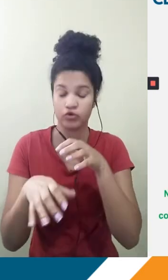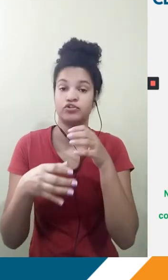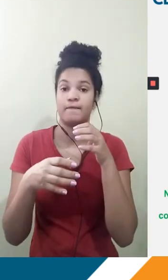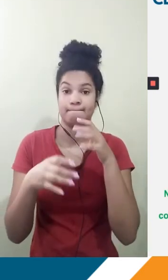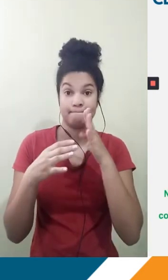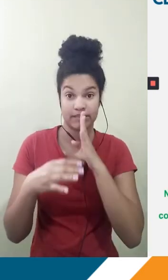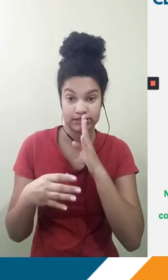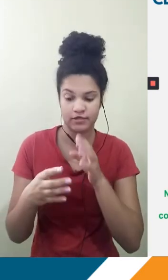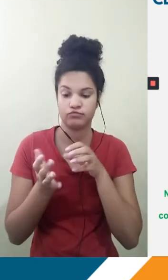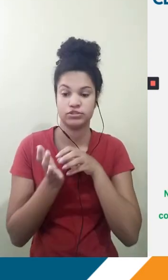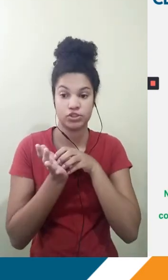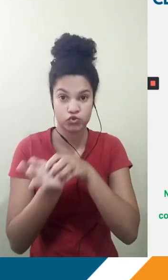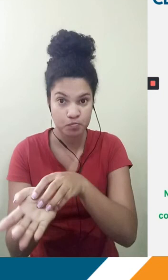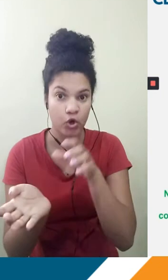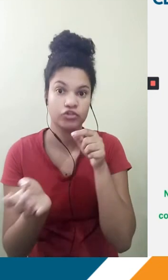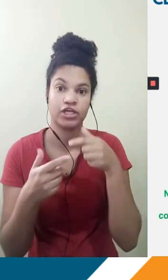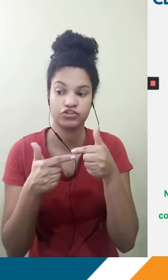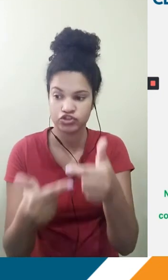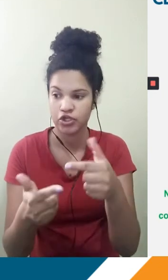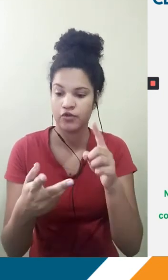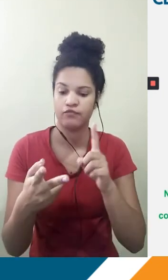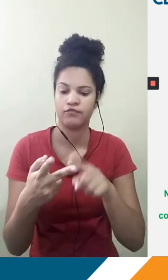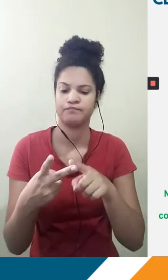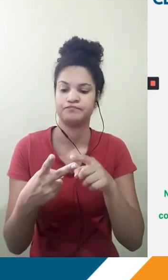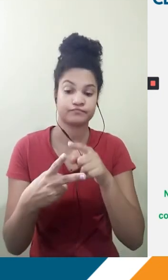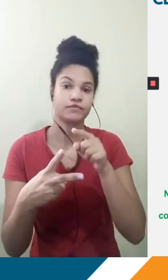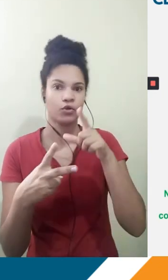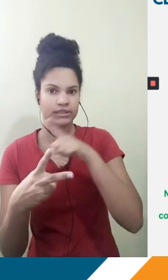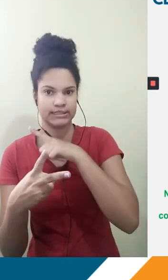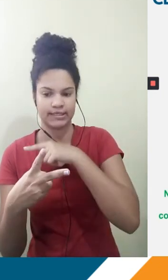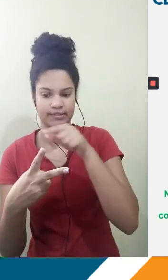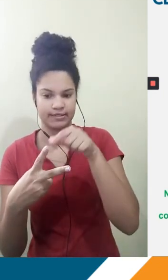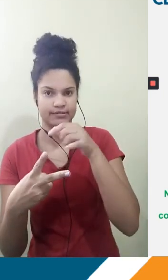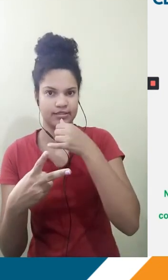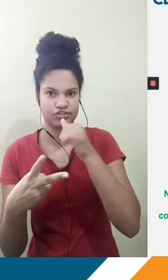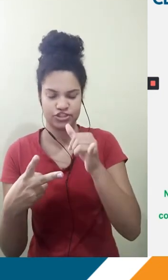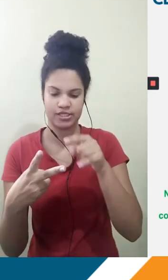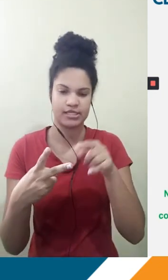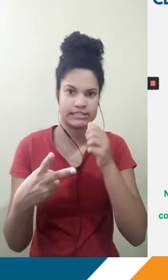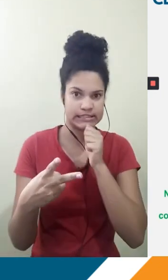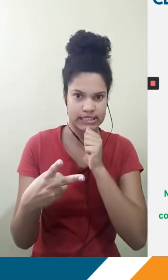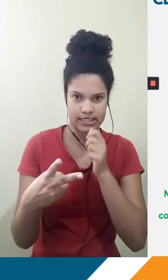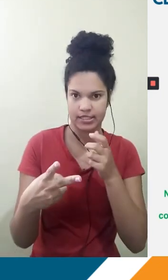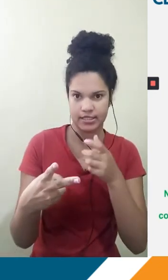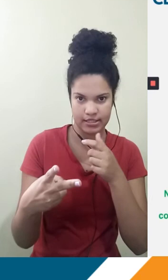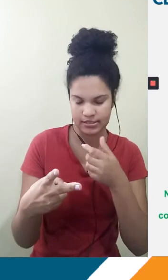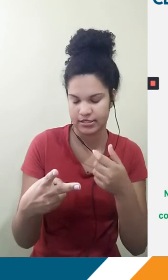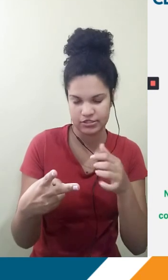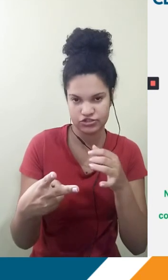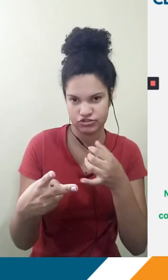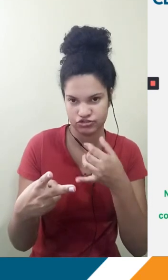energia ou com gasto de energia, e a difusão simples, ou a difusão facilitada com a presença de proteínas